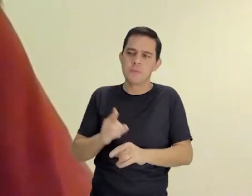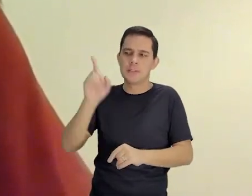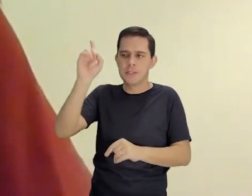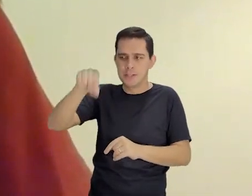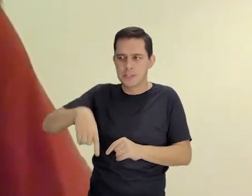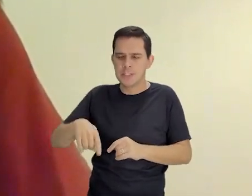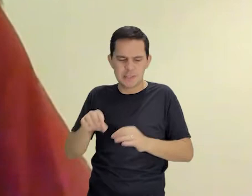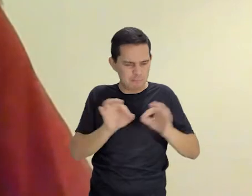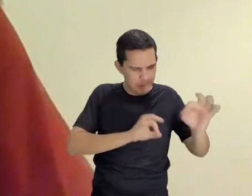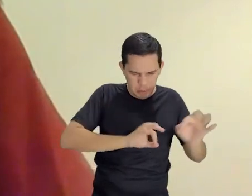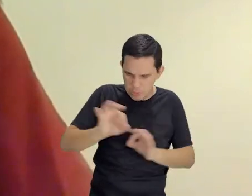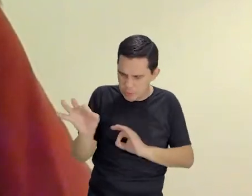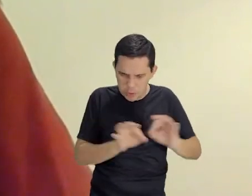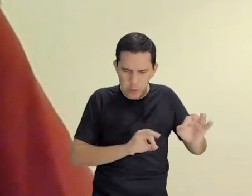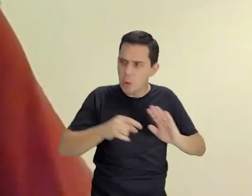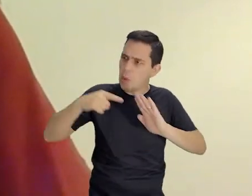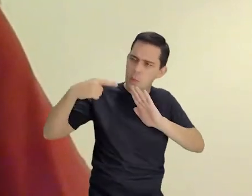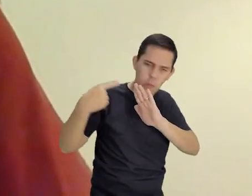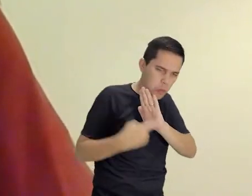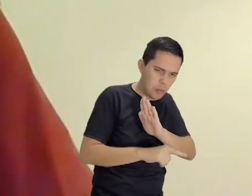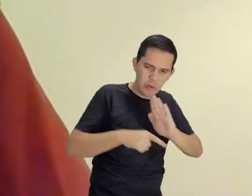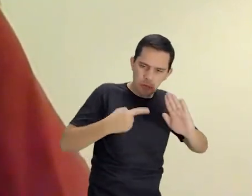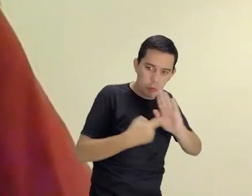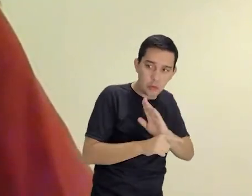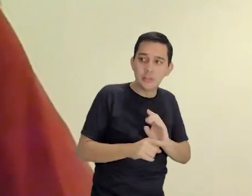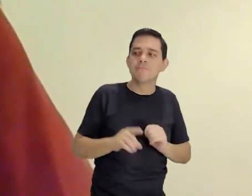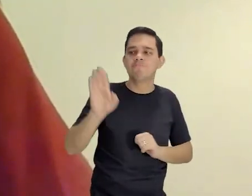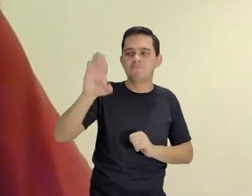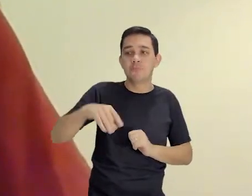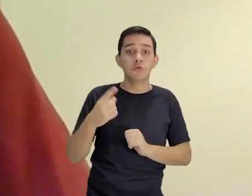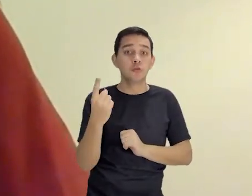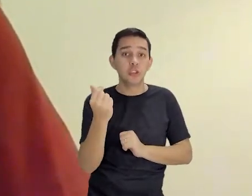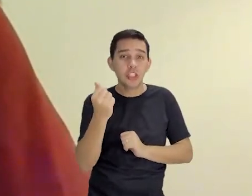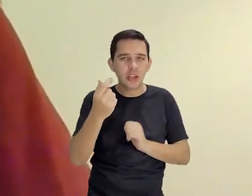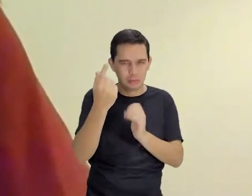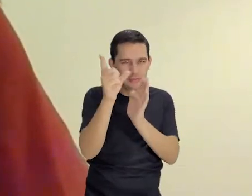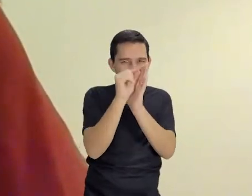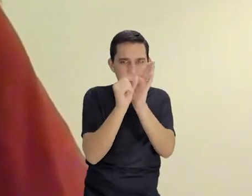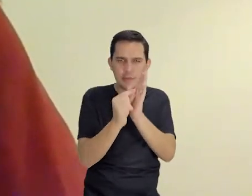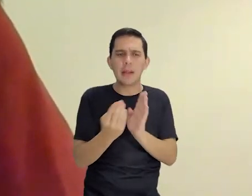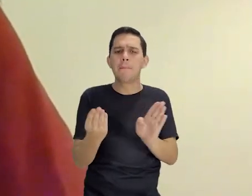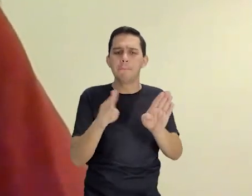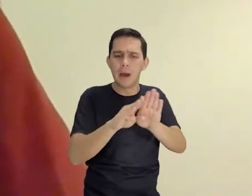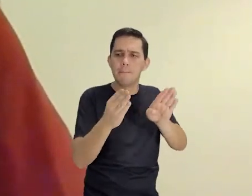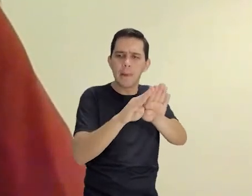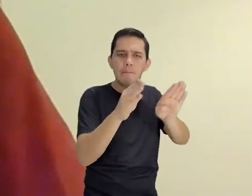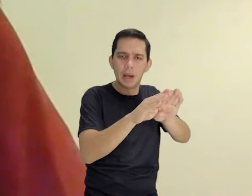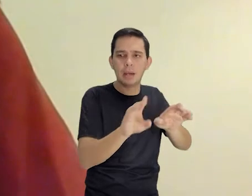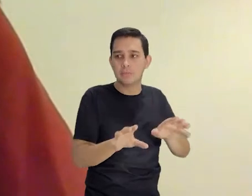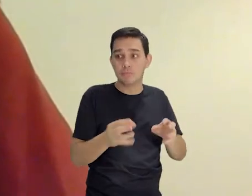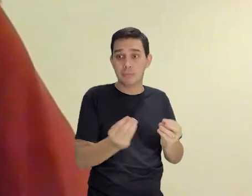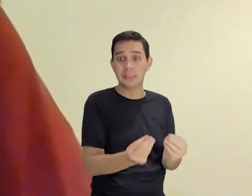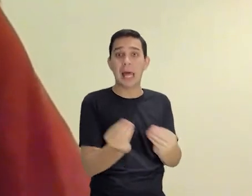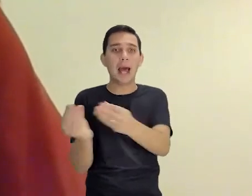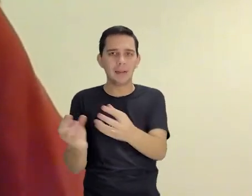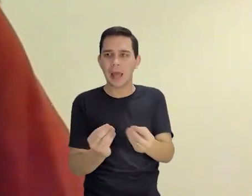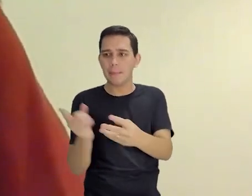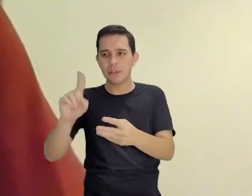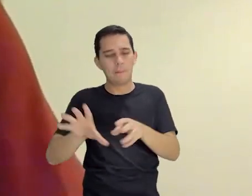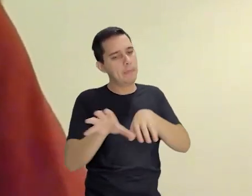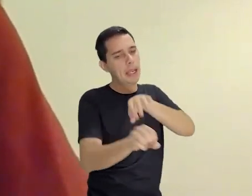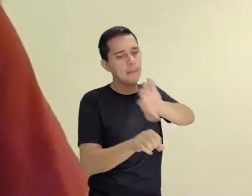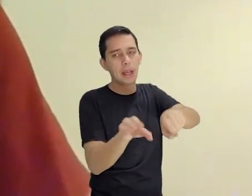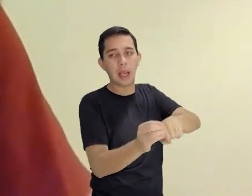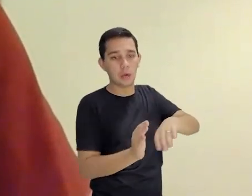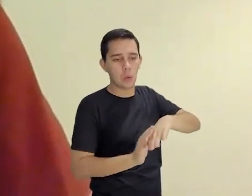complexa para que nós pudéssemos tentar fazer o bloqueio desses criptoativos conseguimos, inclusive, fazer um bloqueio